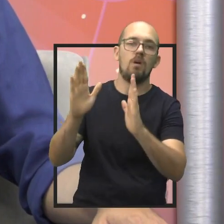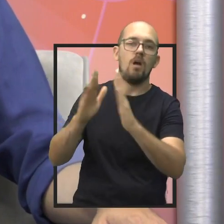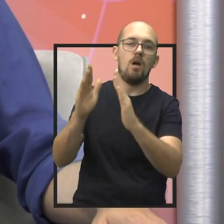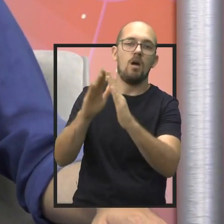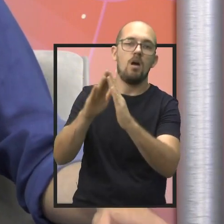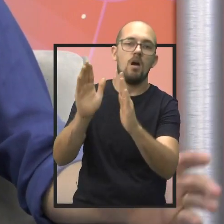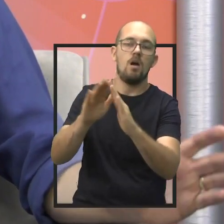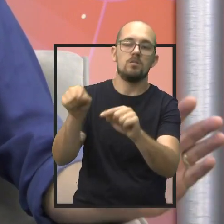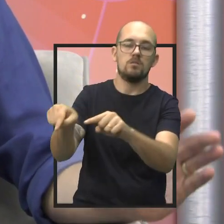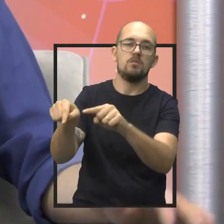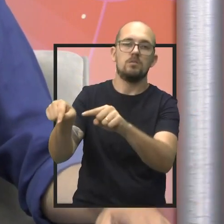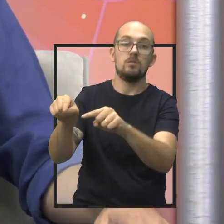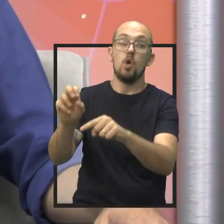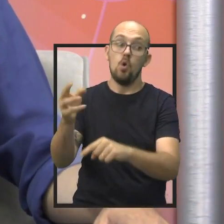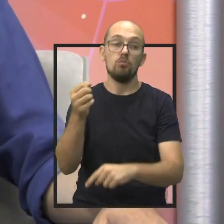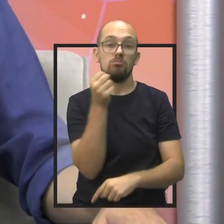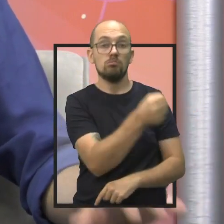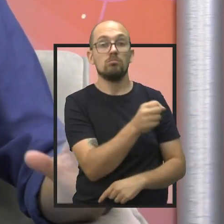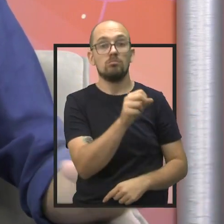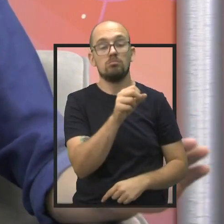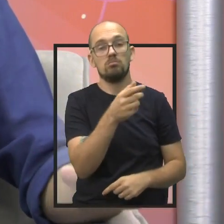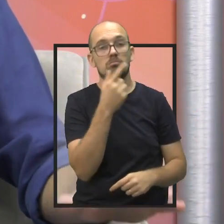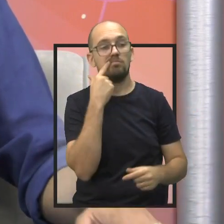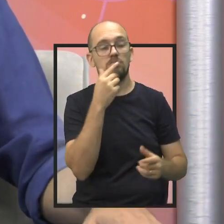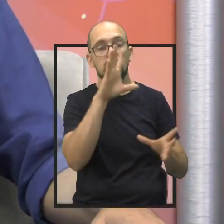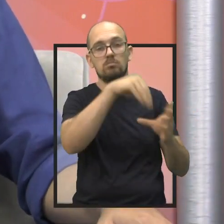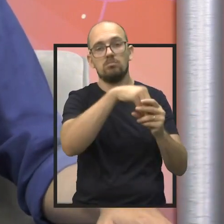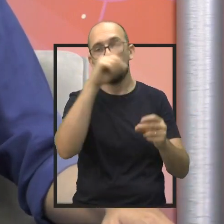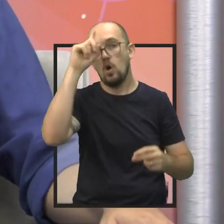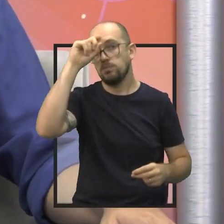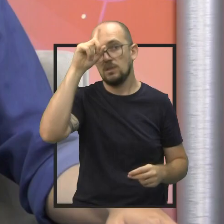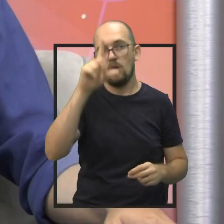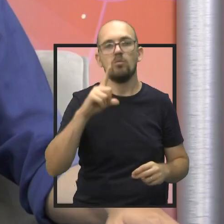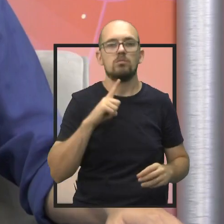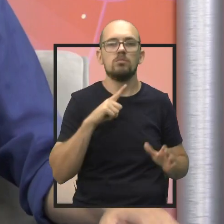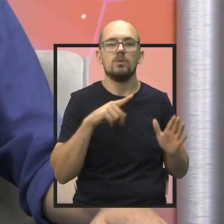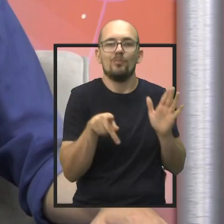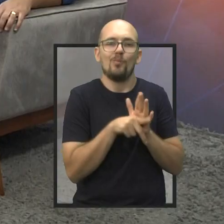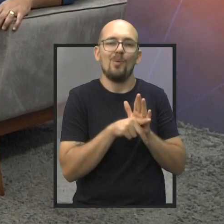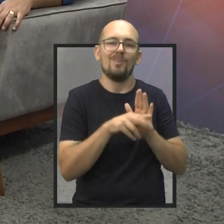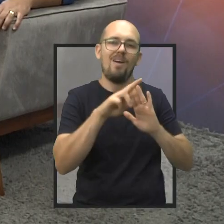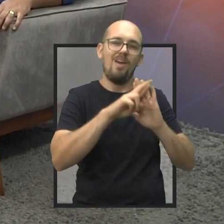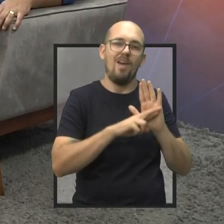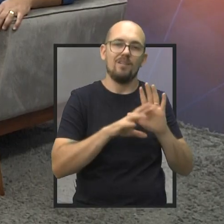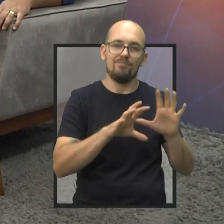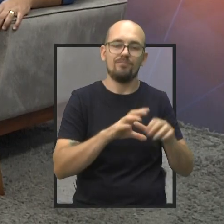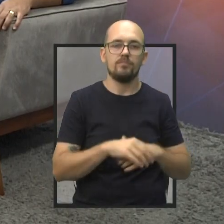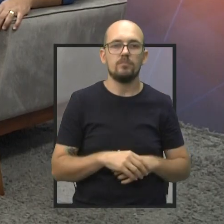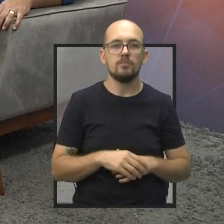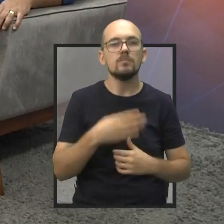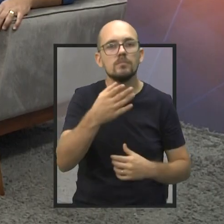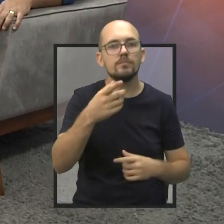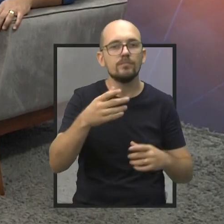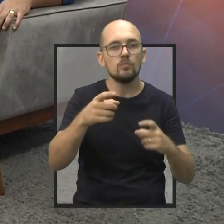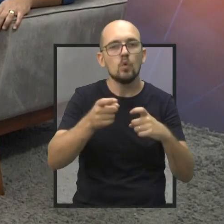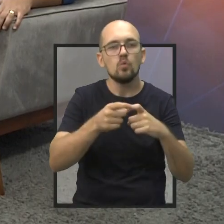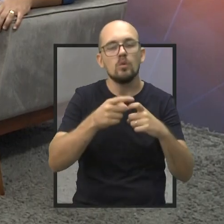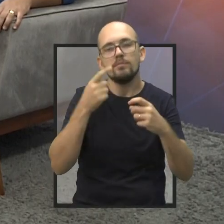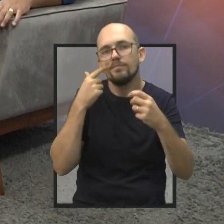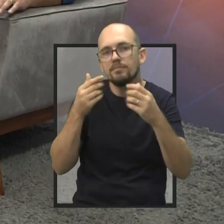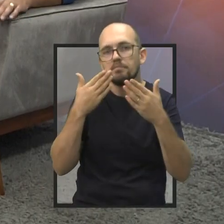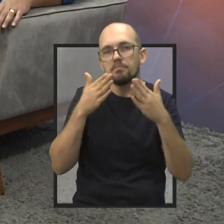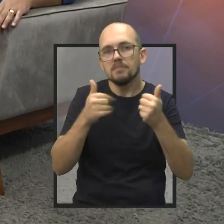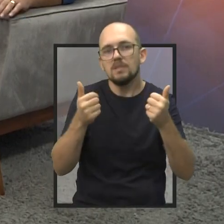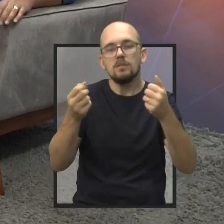terapia intensiva ou, eventualmente, em enfermaria. Isso a gente já tem um protocolo de atendimento. Doutor, eu queria até que o senhor explicasse, né, para a